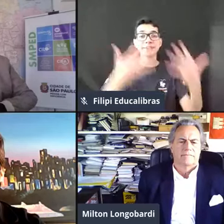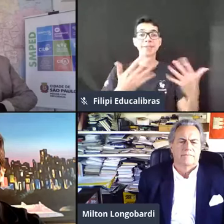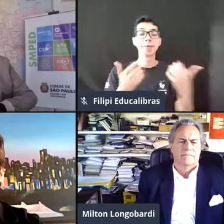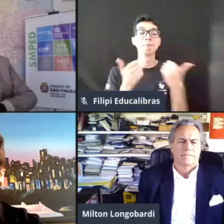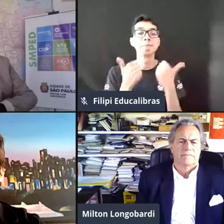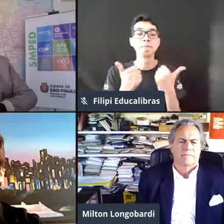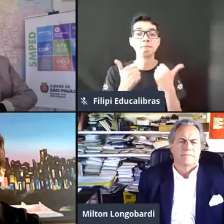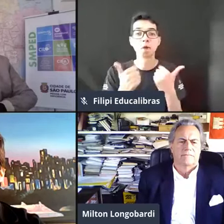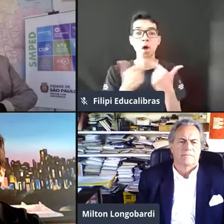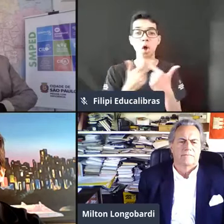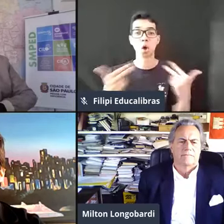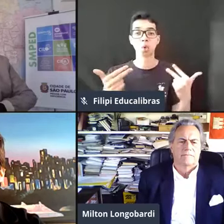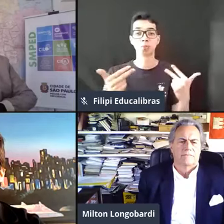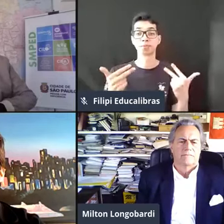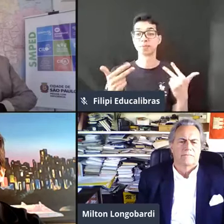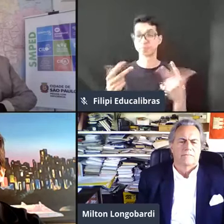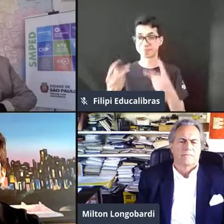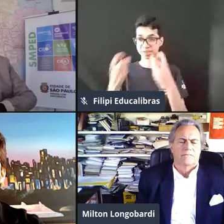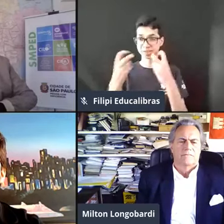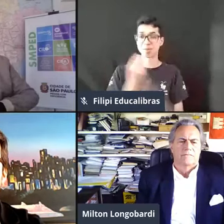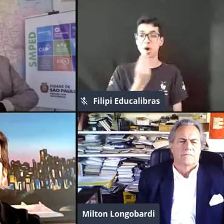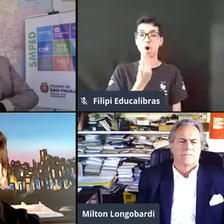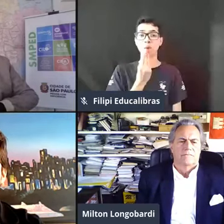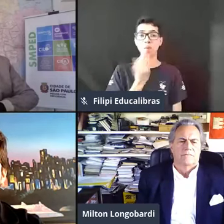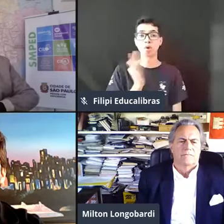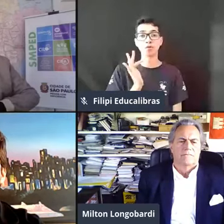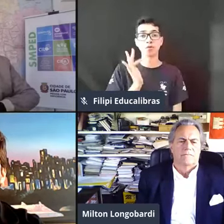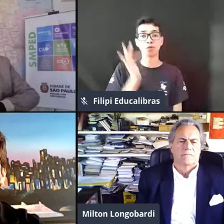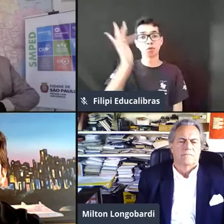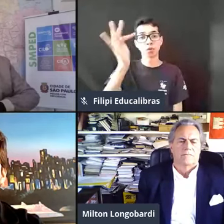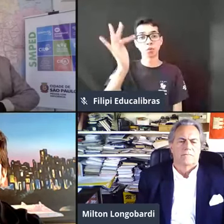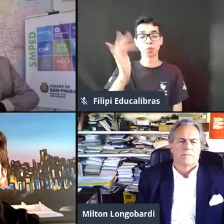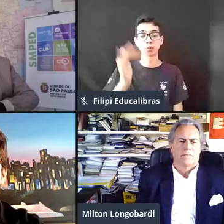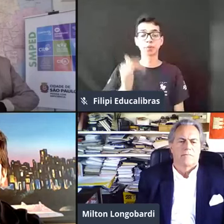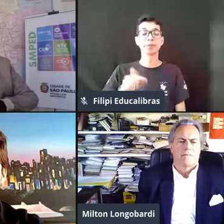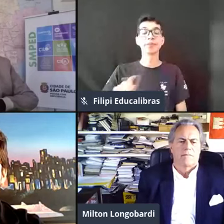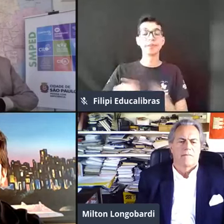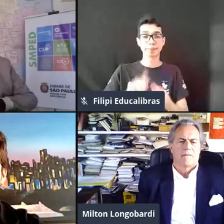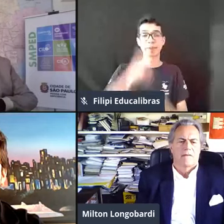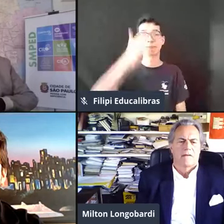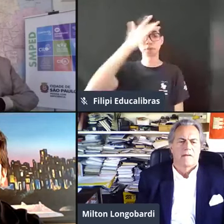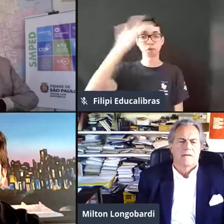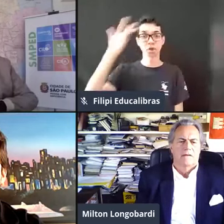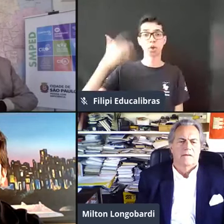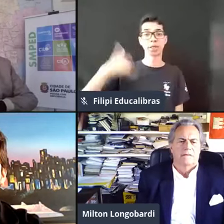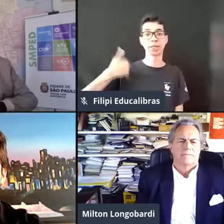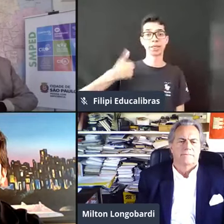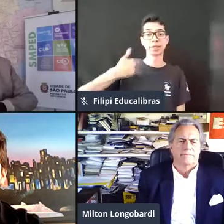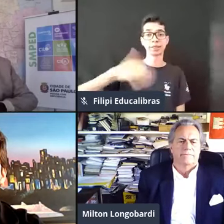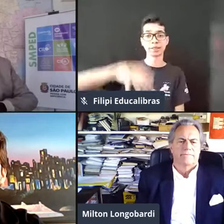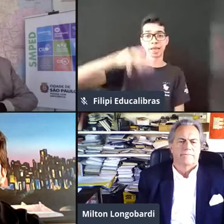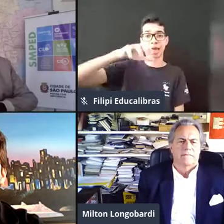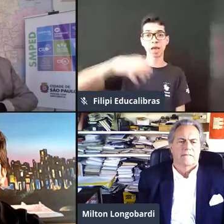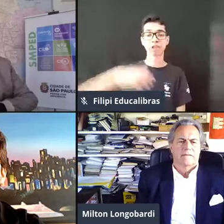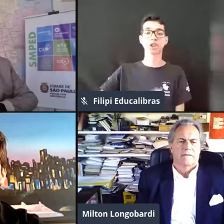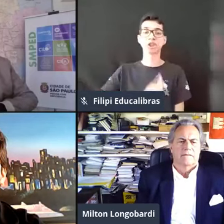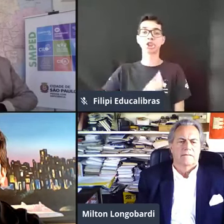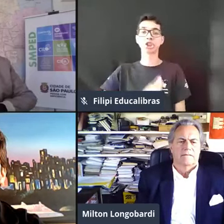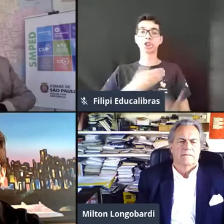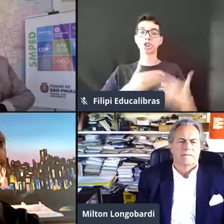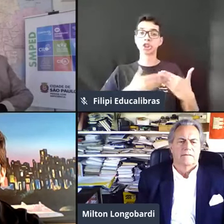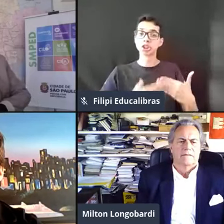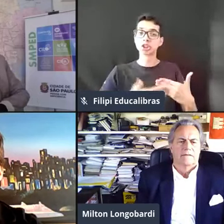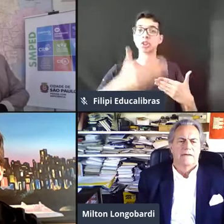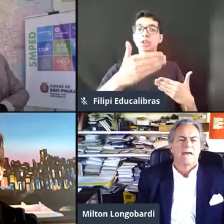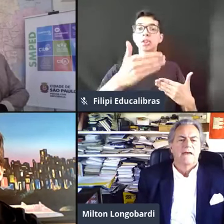no caso específico, para a população com mais idade, para os longevos? Você vê janelas de oportunidades nessa